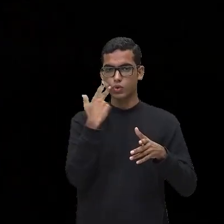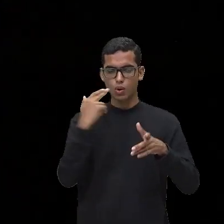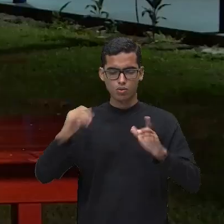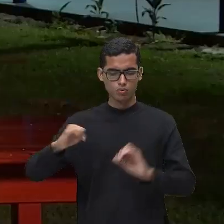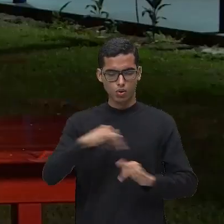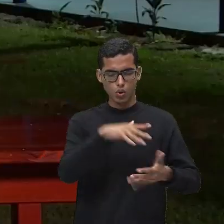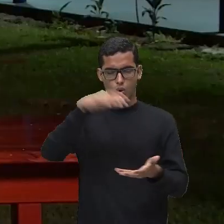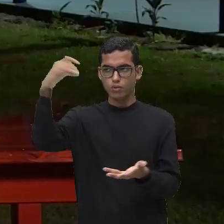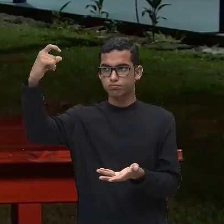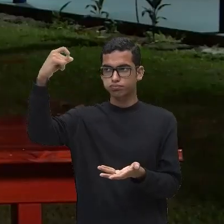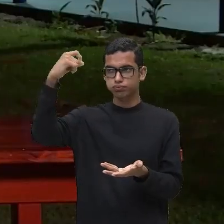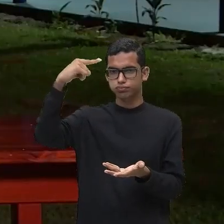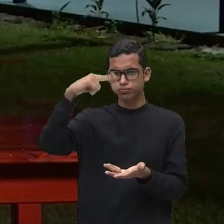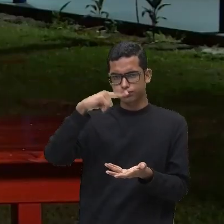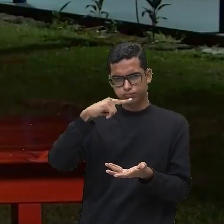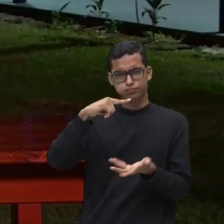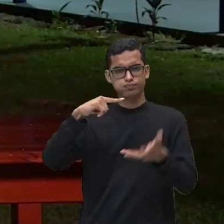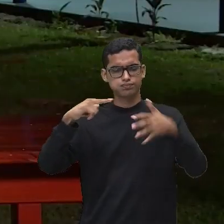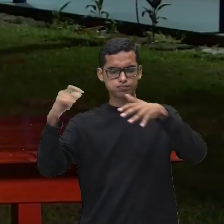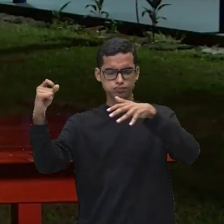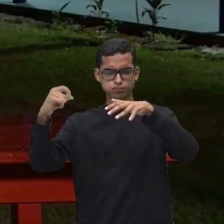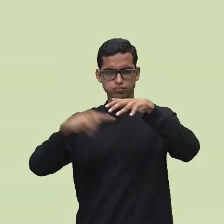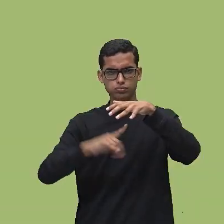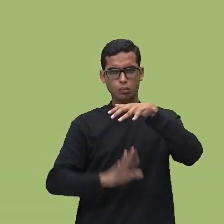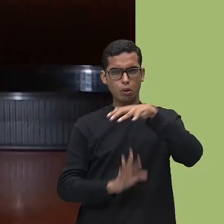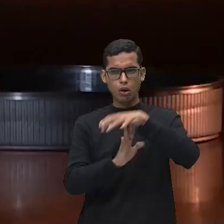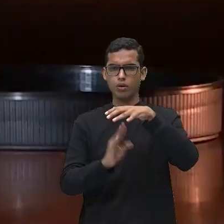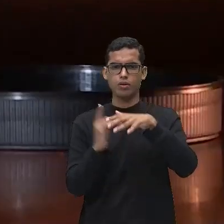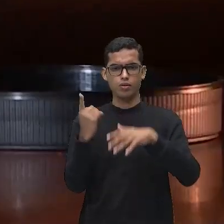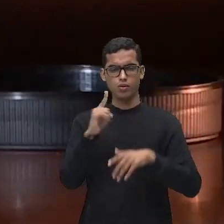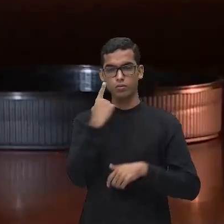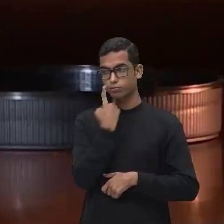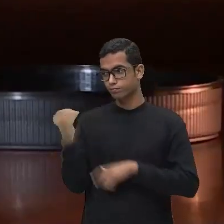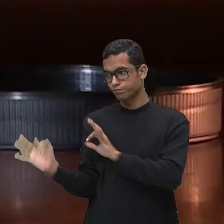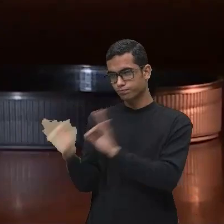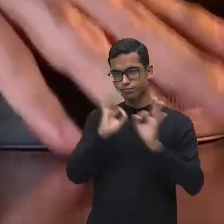não sai, tá bom? Então fica aí, a gente volta daqui a pouco.